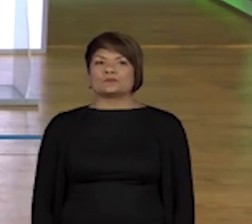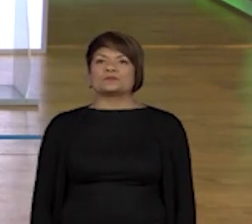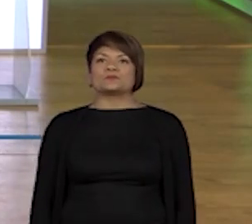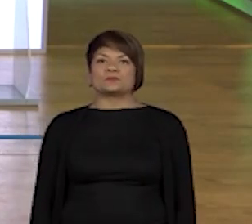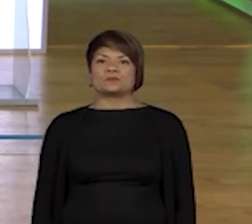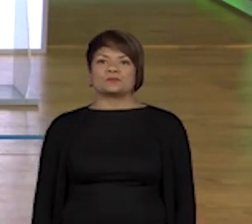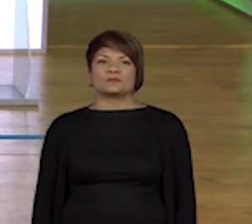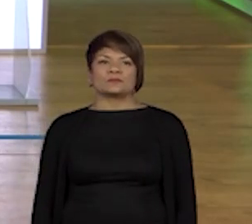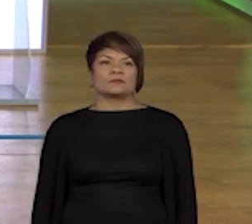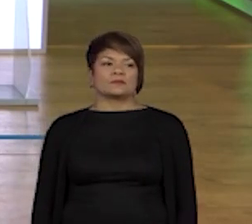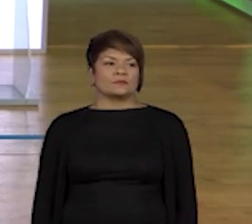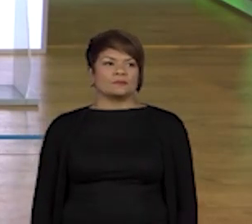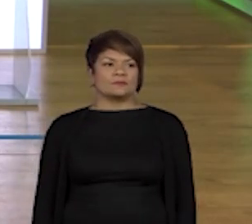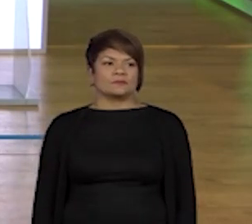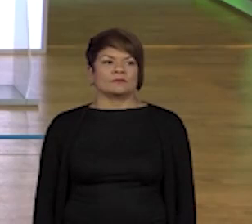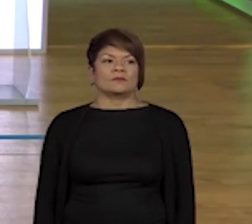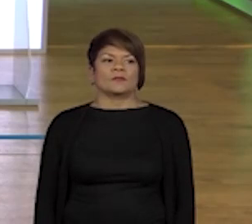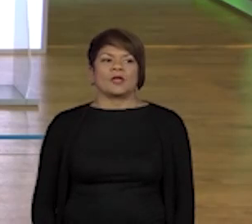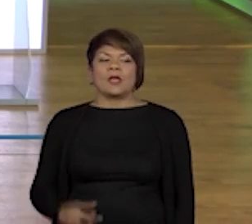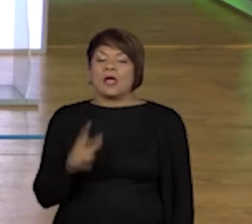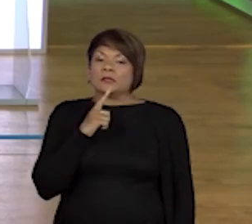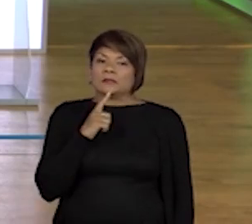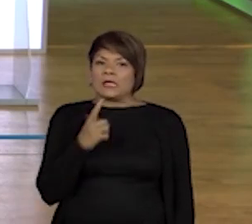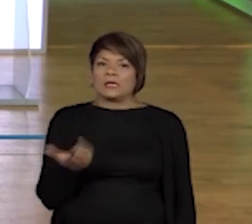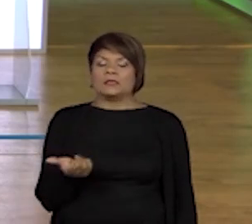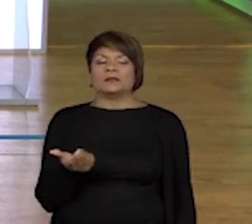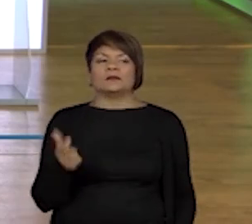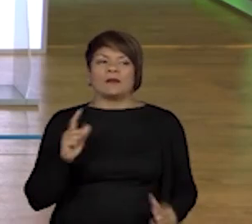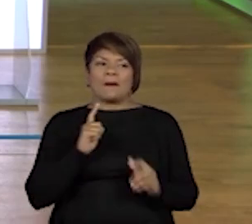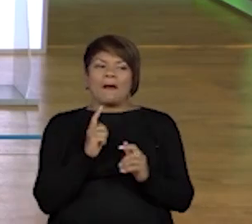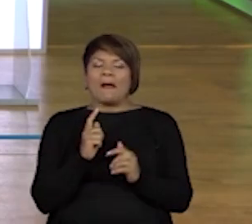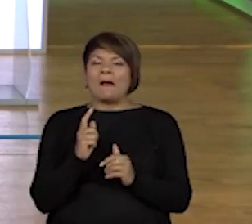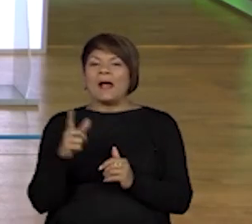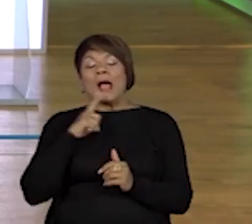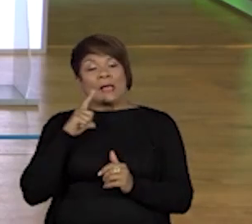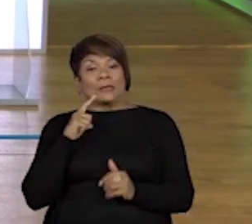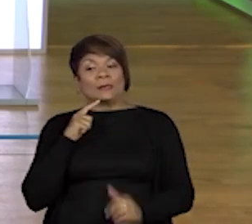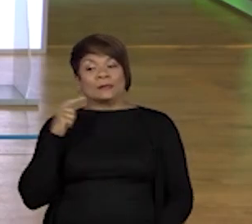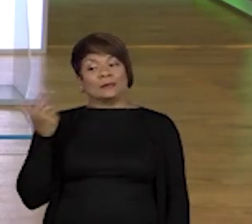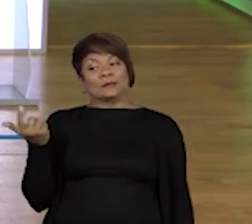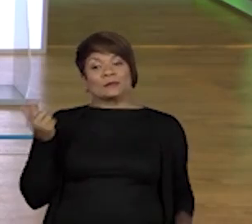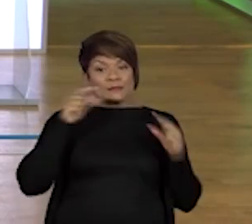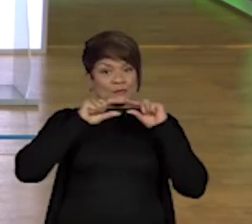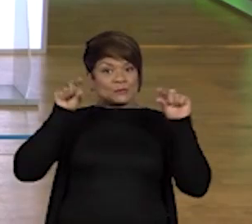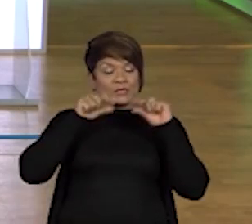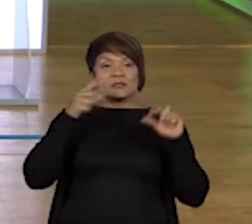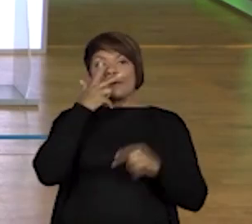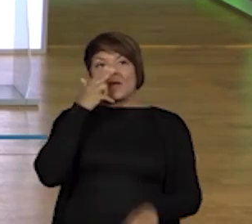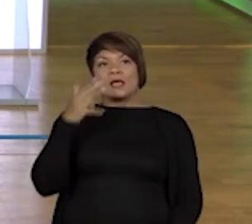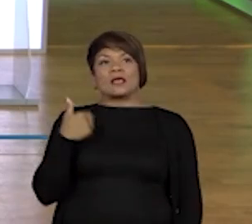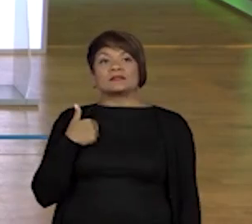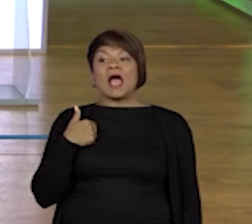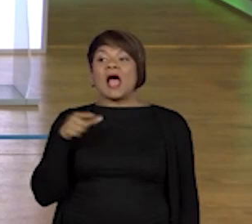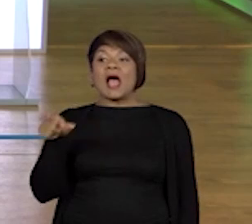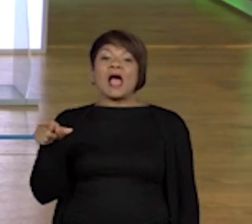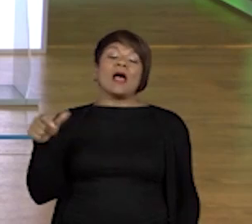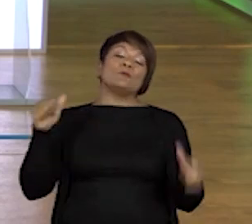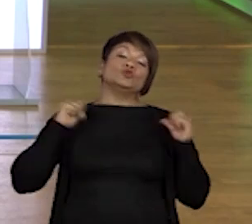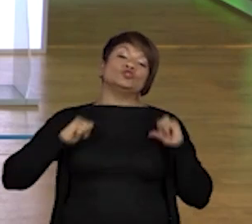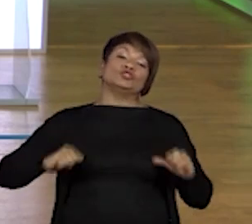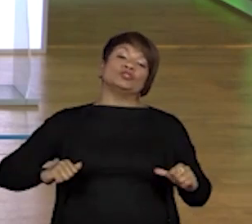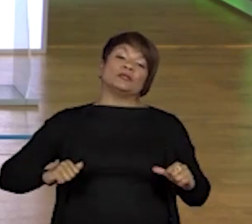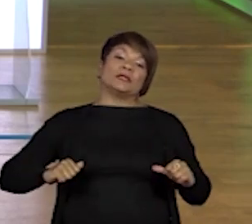Isso mesmo. Então, na terceira frase, pode-se subentender que é a mochila que está contando a história. Porque